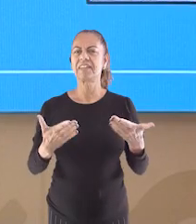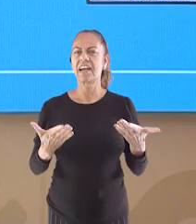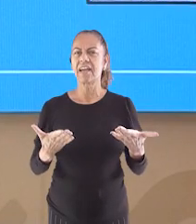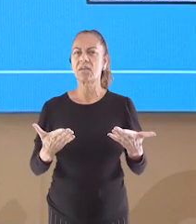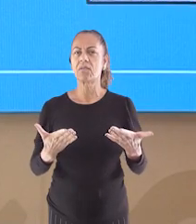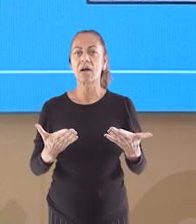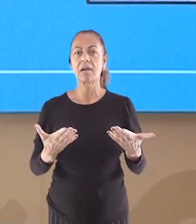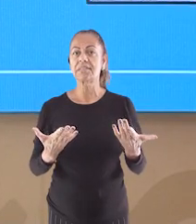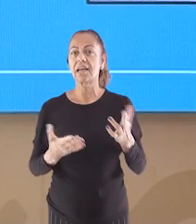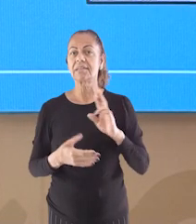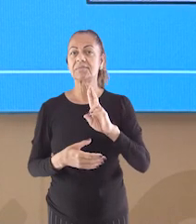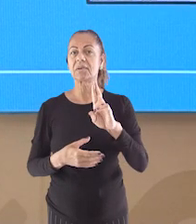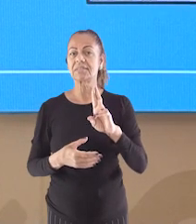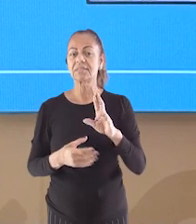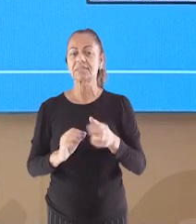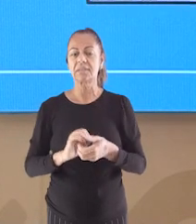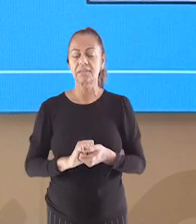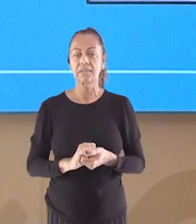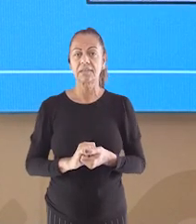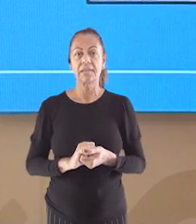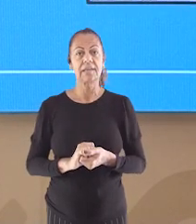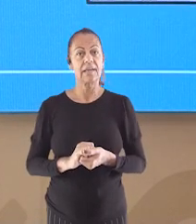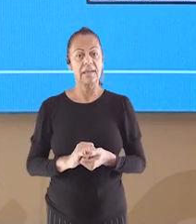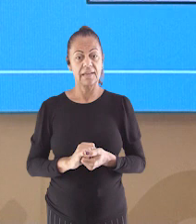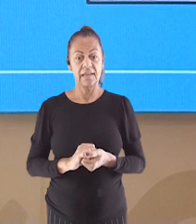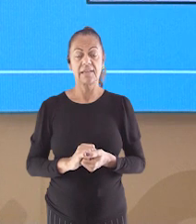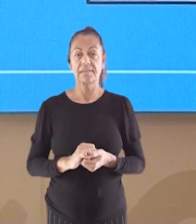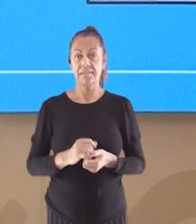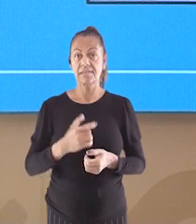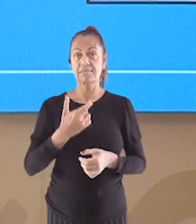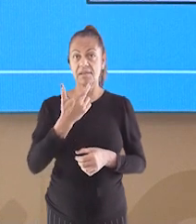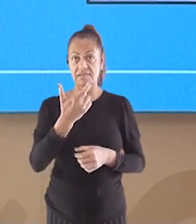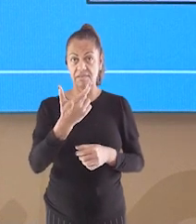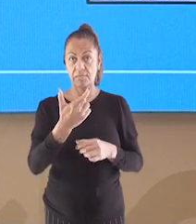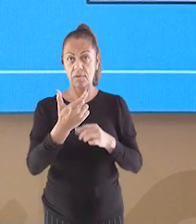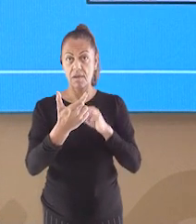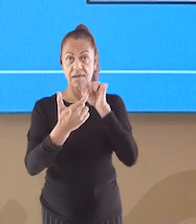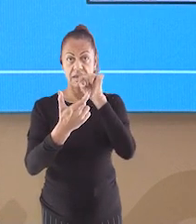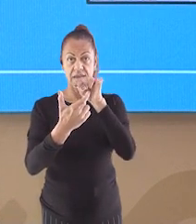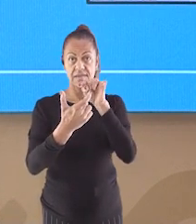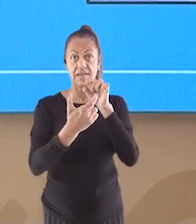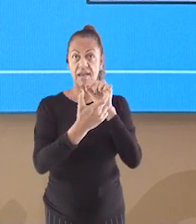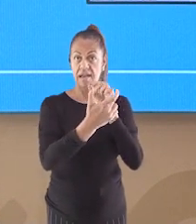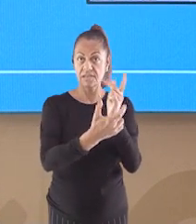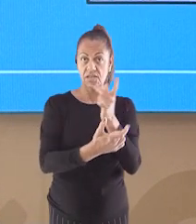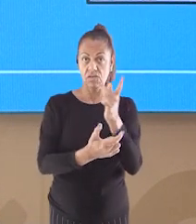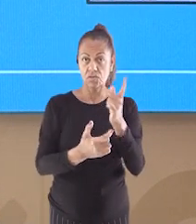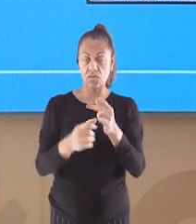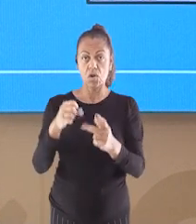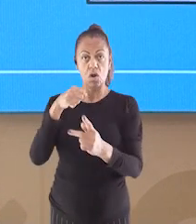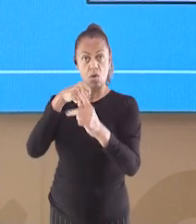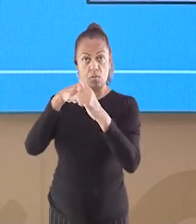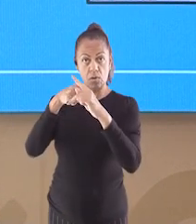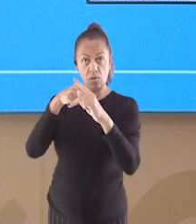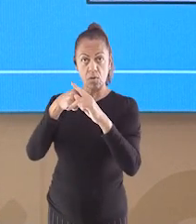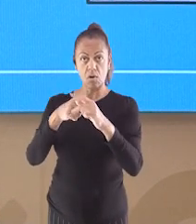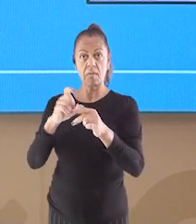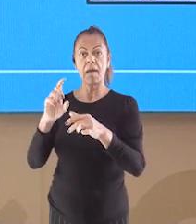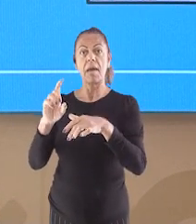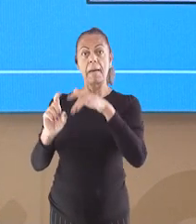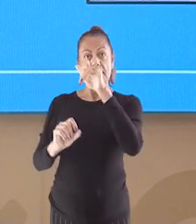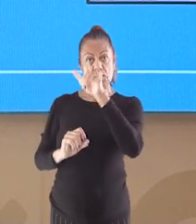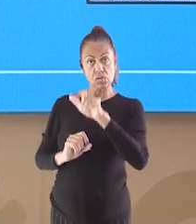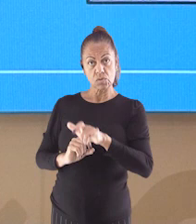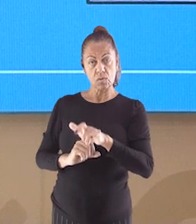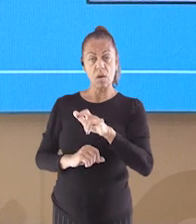E aí, quais foram as respostas de vocês? Essas partes destacadas são chamadas de pronomes pessoais do caso oblíquo,